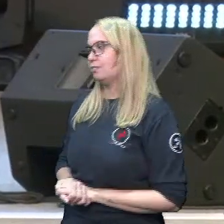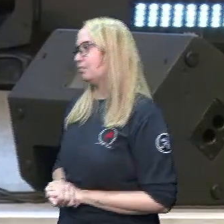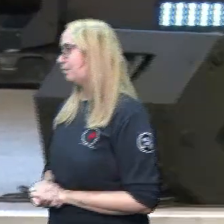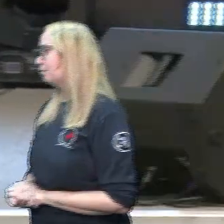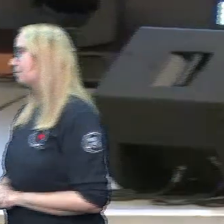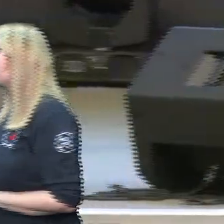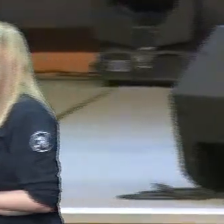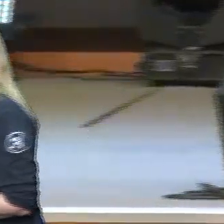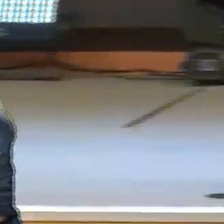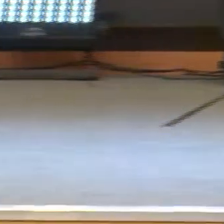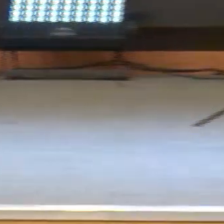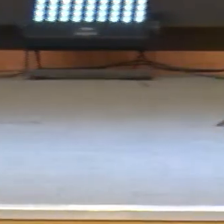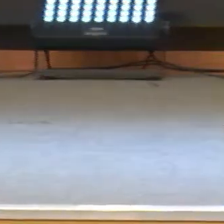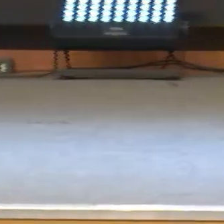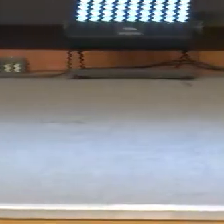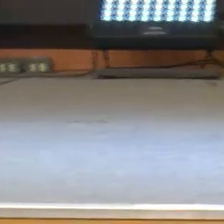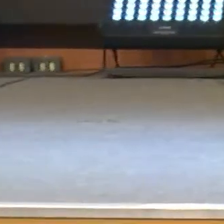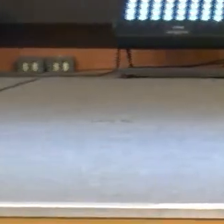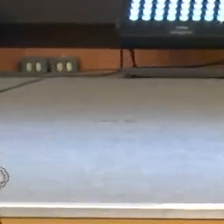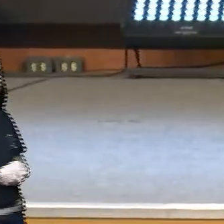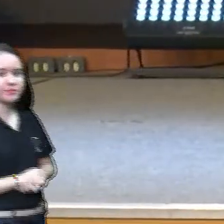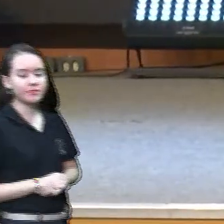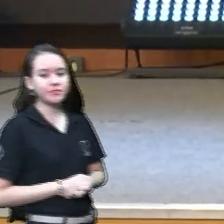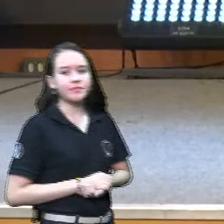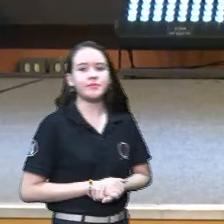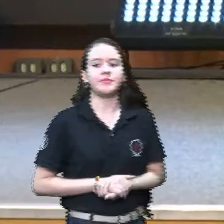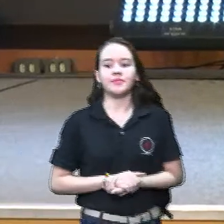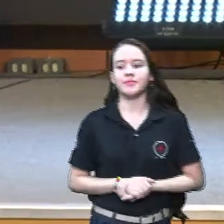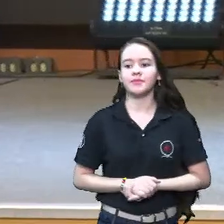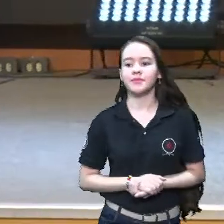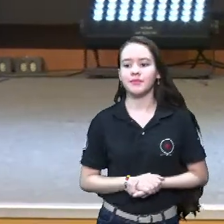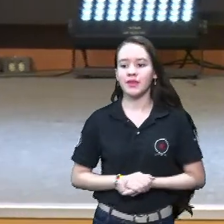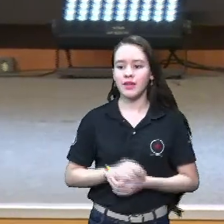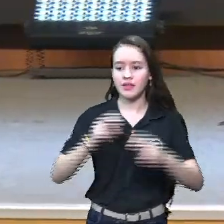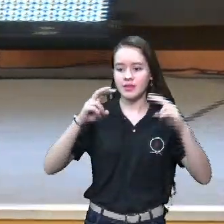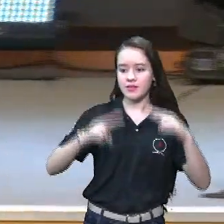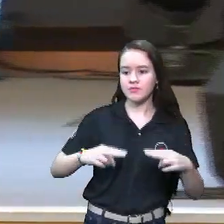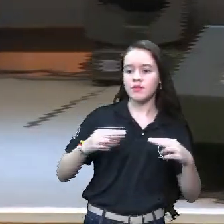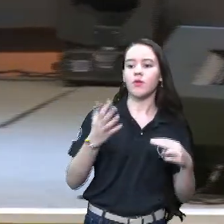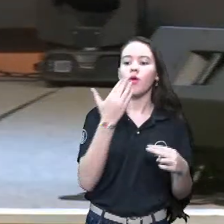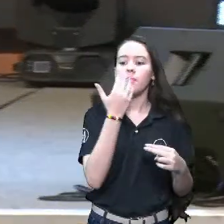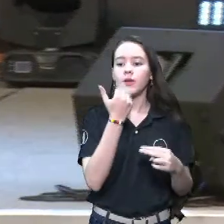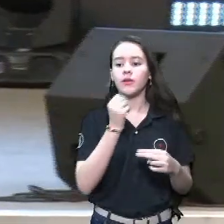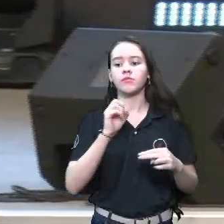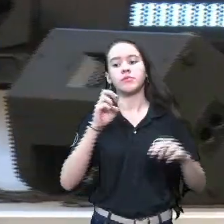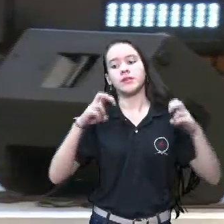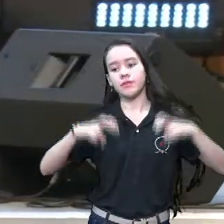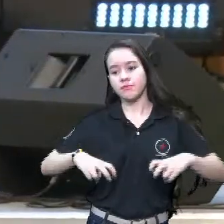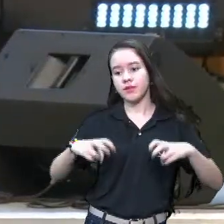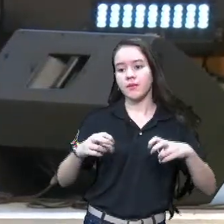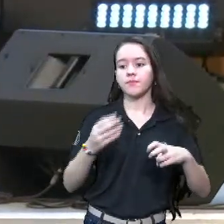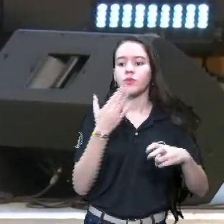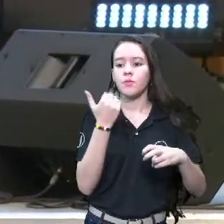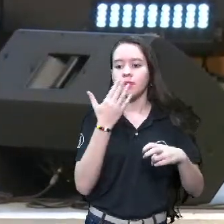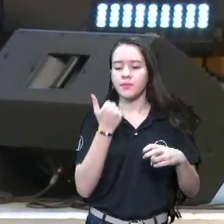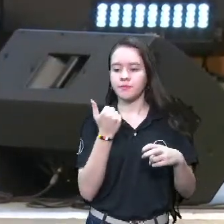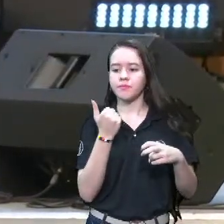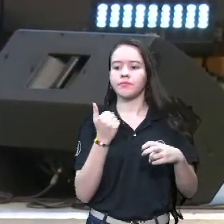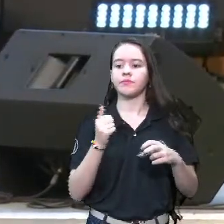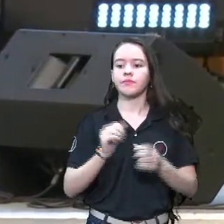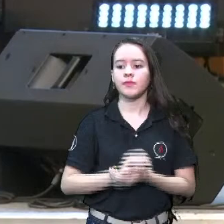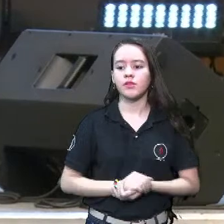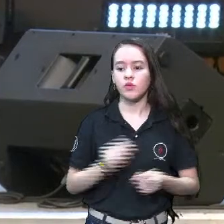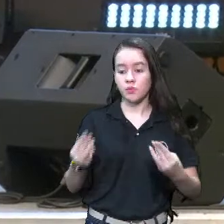E ele diz, agora senta e come. Talvez para você sentar e comer na mesa é só sentar e comer, mas comer para esse povo, comer para judeu é comunhão,